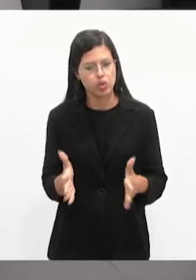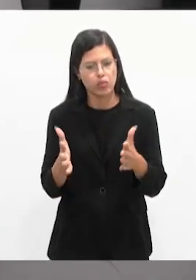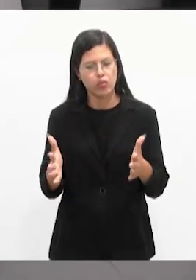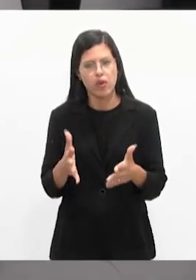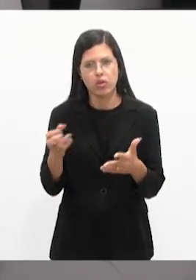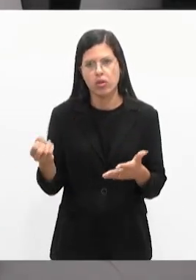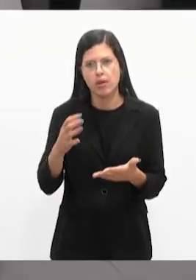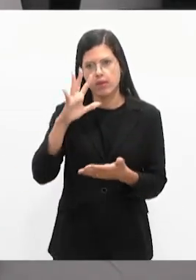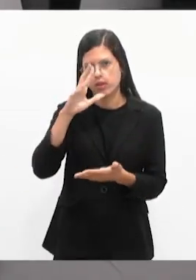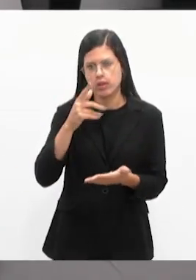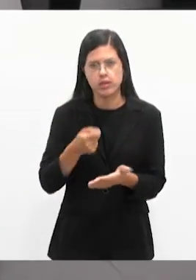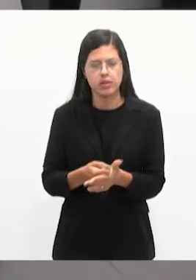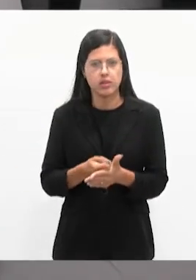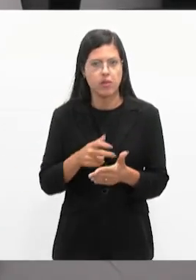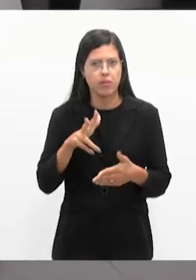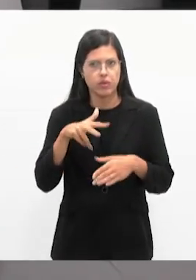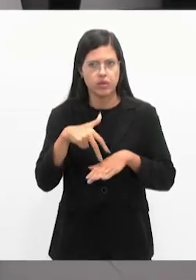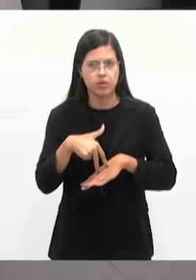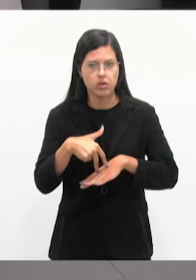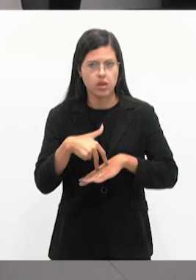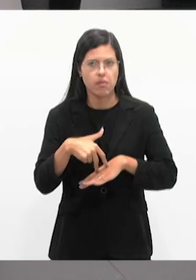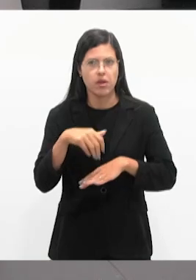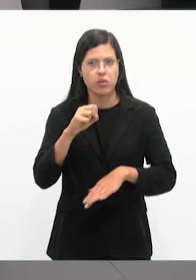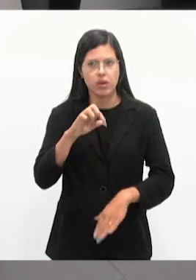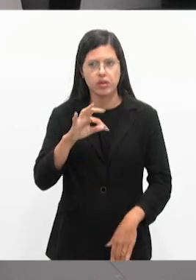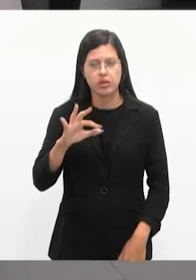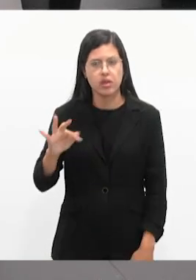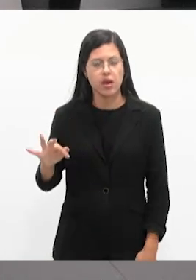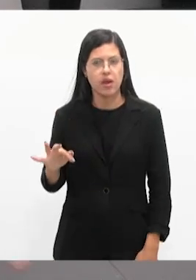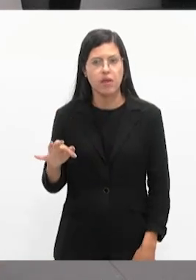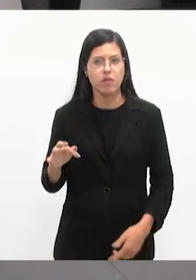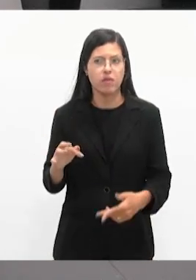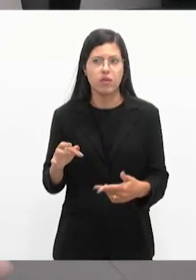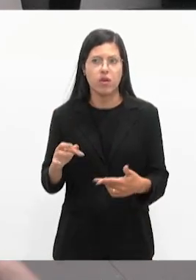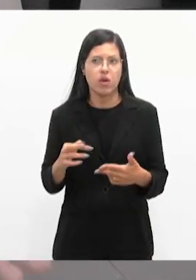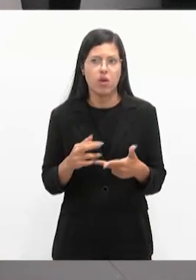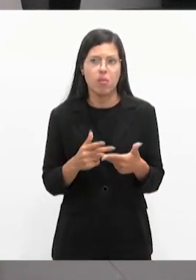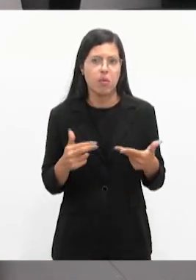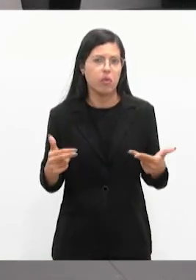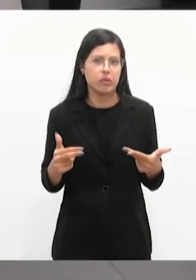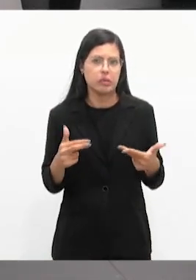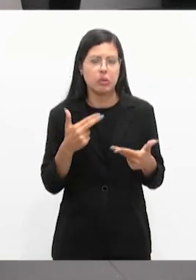novos posicionamentos do STF, vai ficar algo imutável. Tomou uma